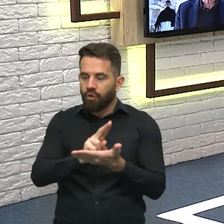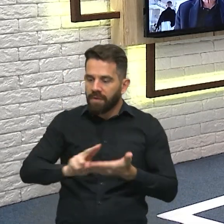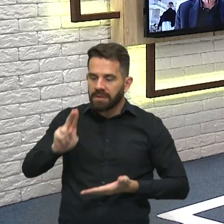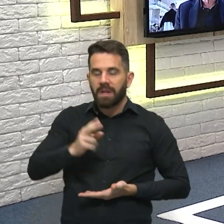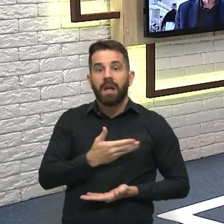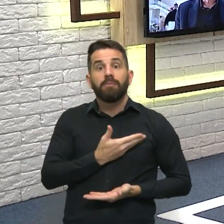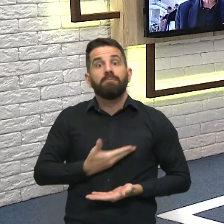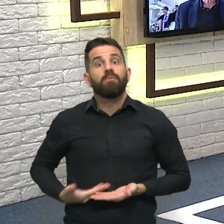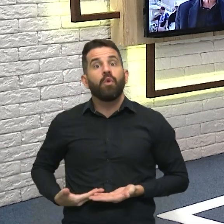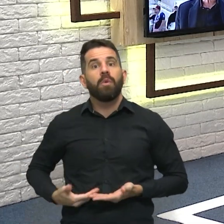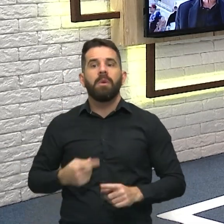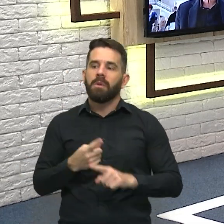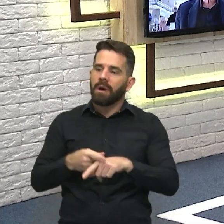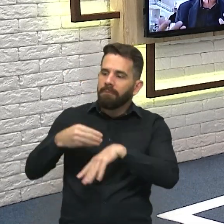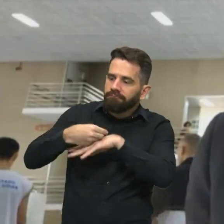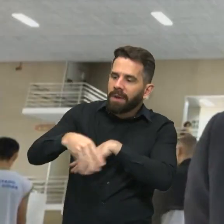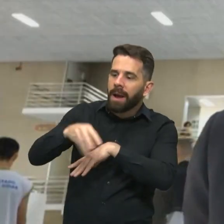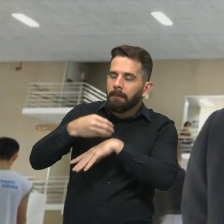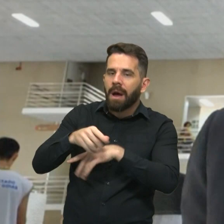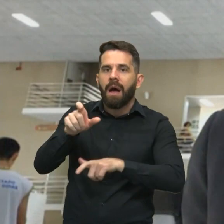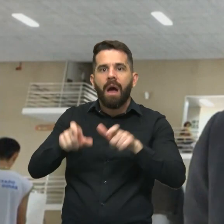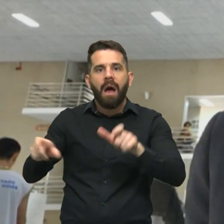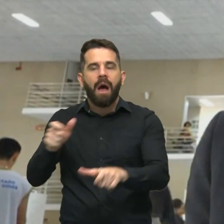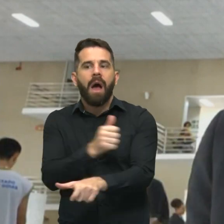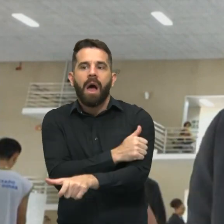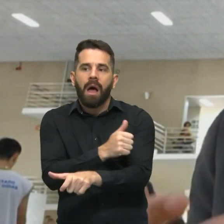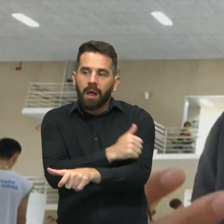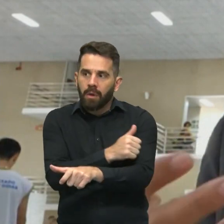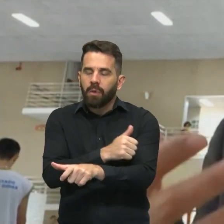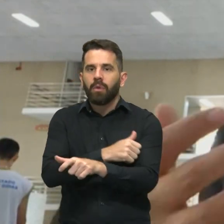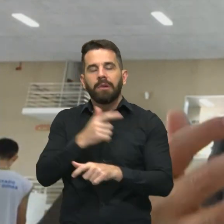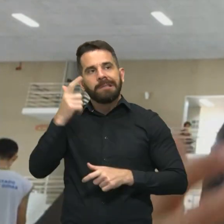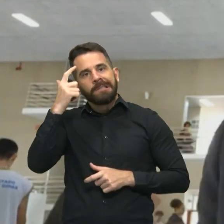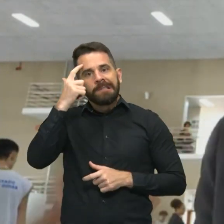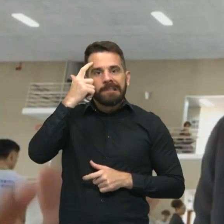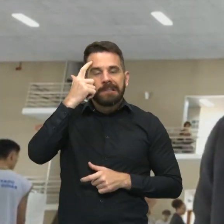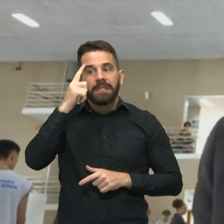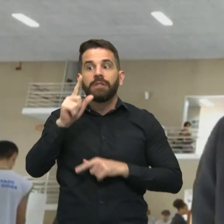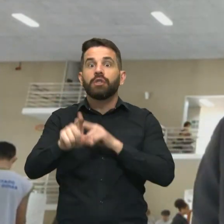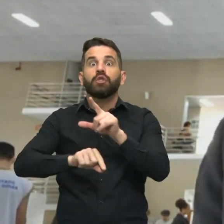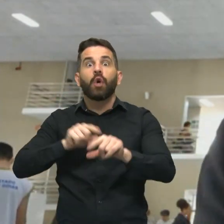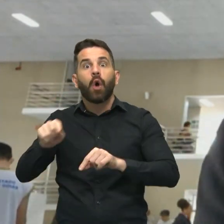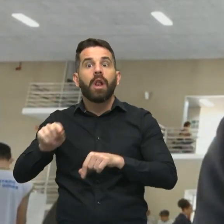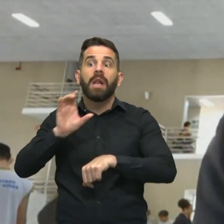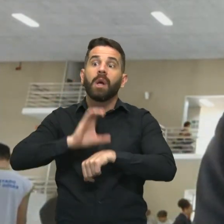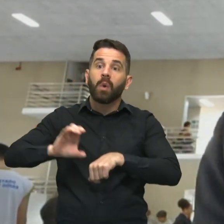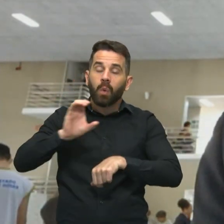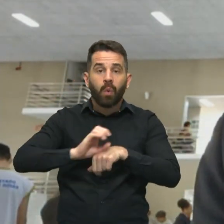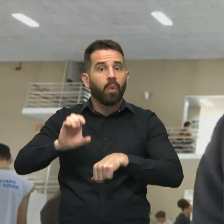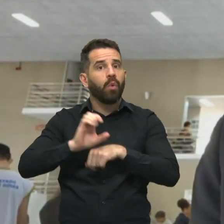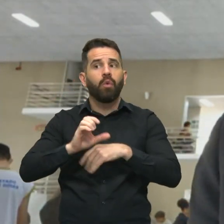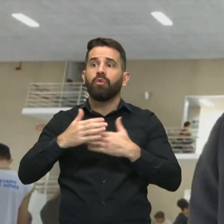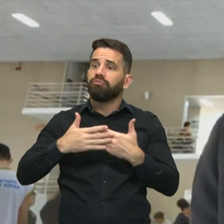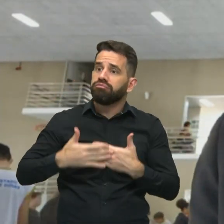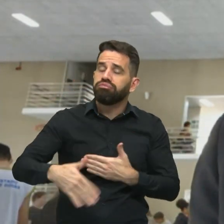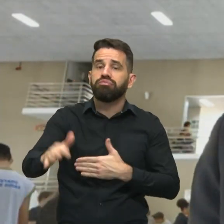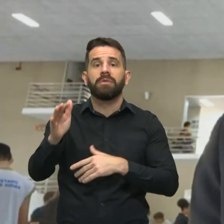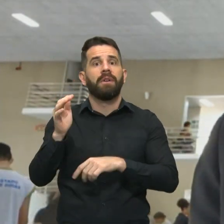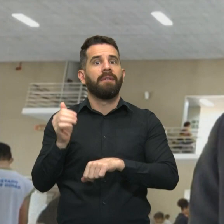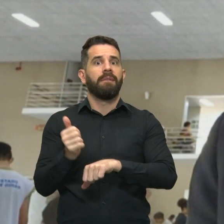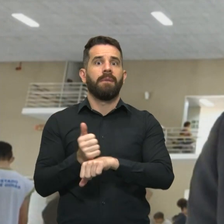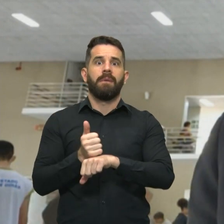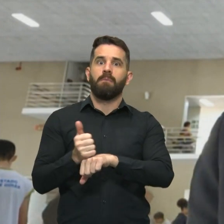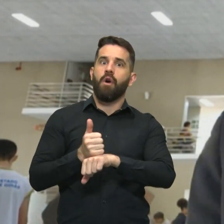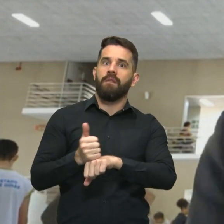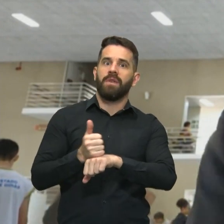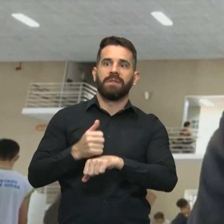da vida deles, que eles estão escolhendo o curso que eles vão executar durante toda a vida. Então, é uma escolha bastante importante e a UFG se